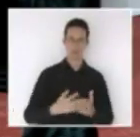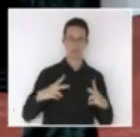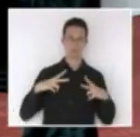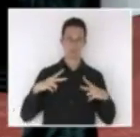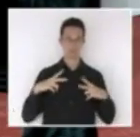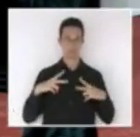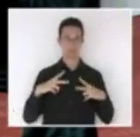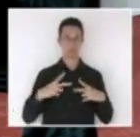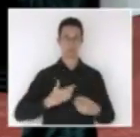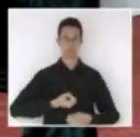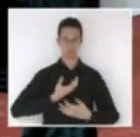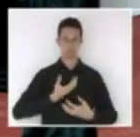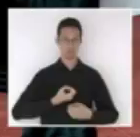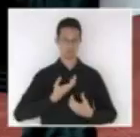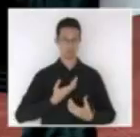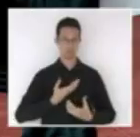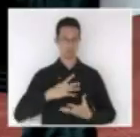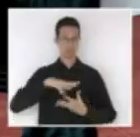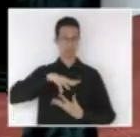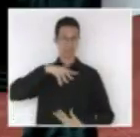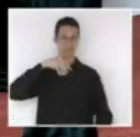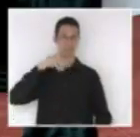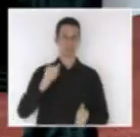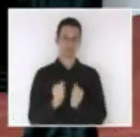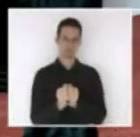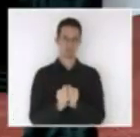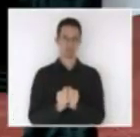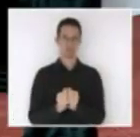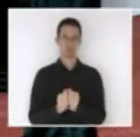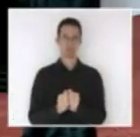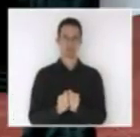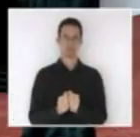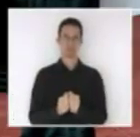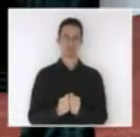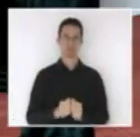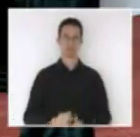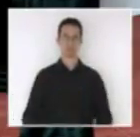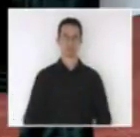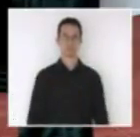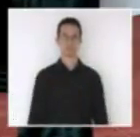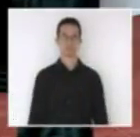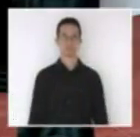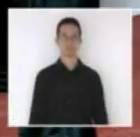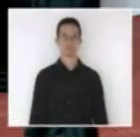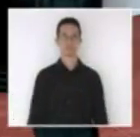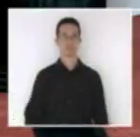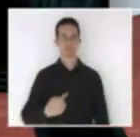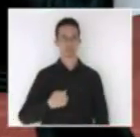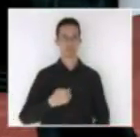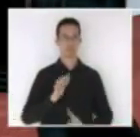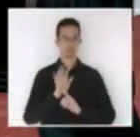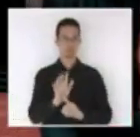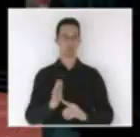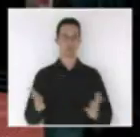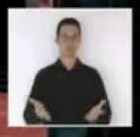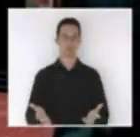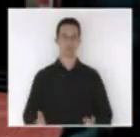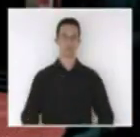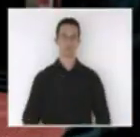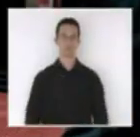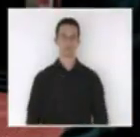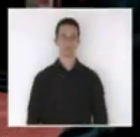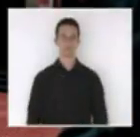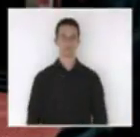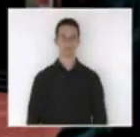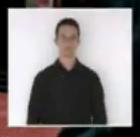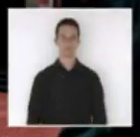a poesia traz a alma. Traz a alma. E é isso que eu vou deixar aqui um pouquinho. De